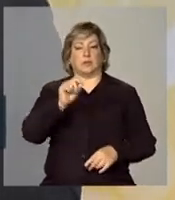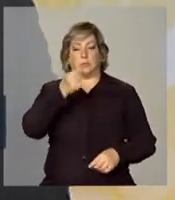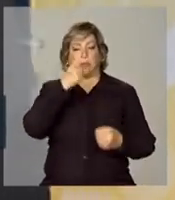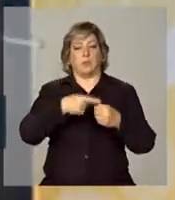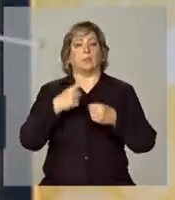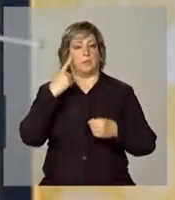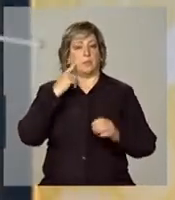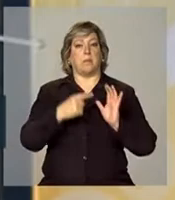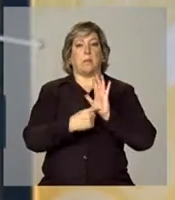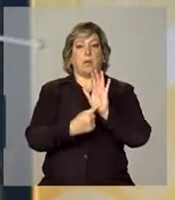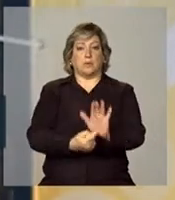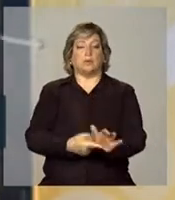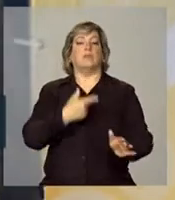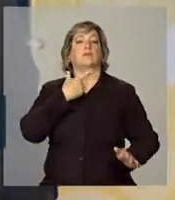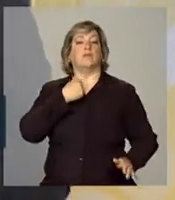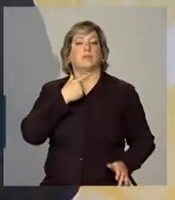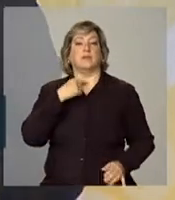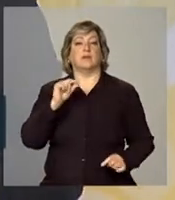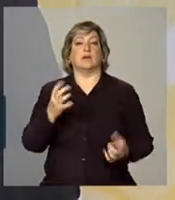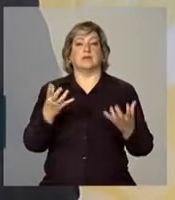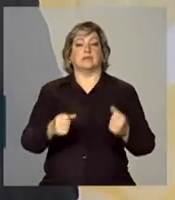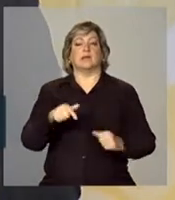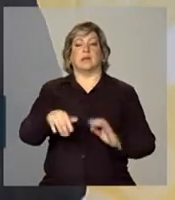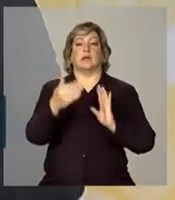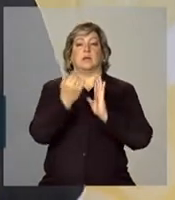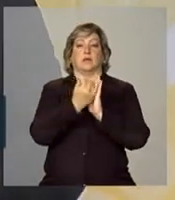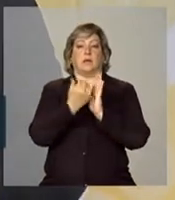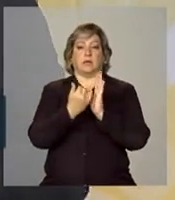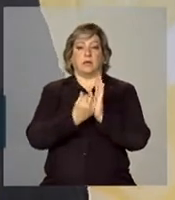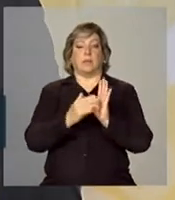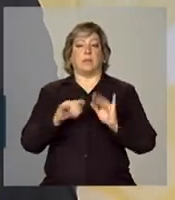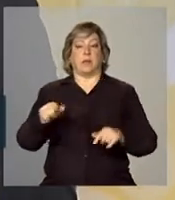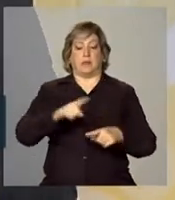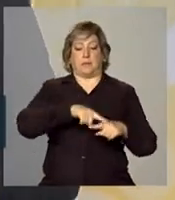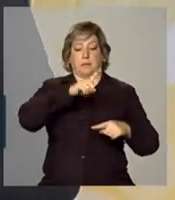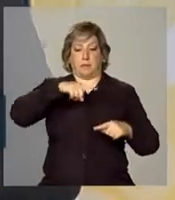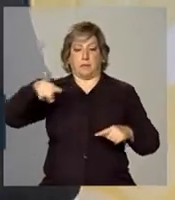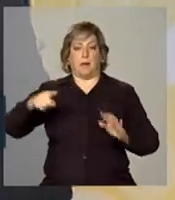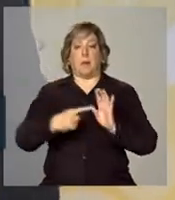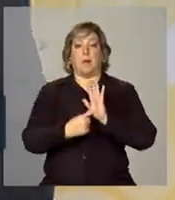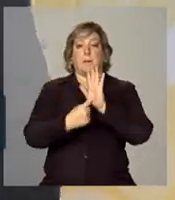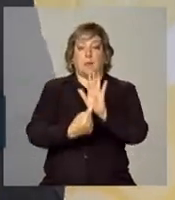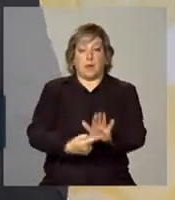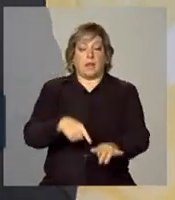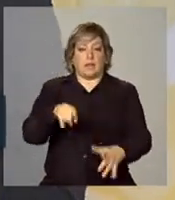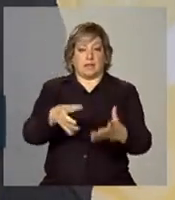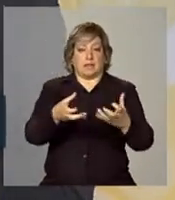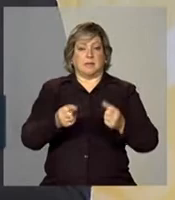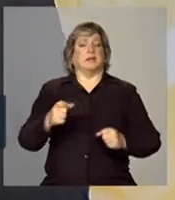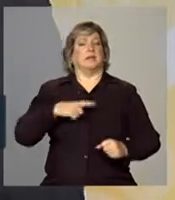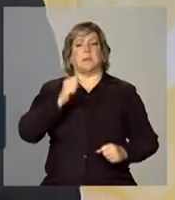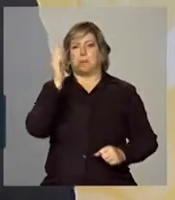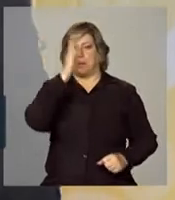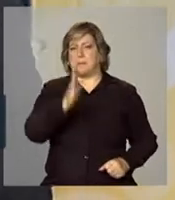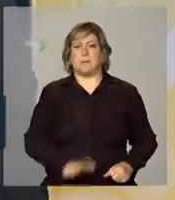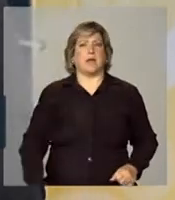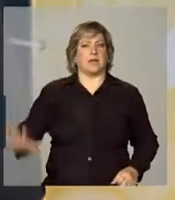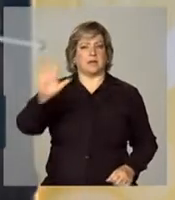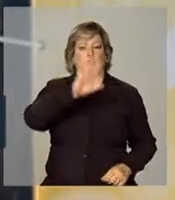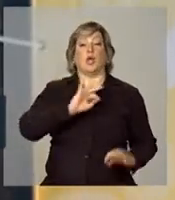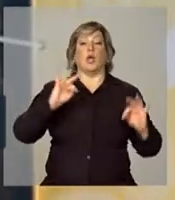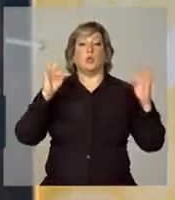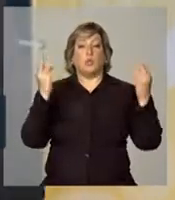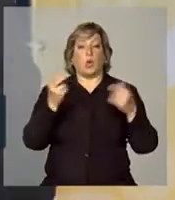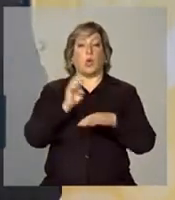grande disposição também em aderir ao programa. Mas o gráfico também mostra que essa adesão tem sido nacional, ou seja, em todos os